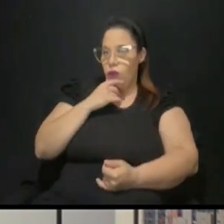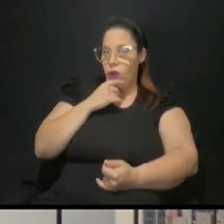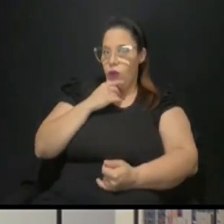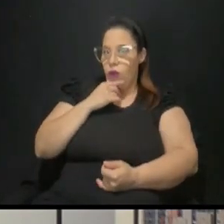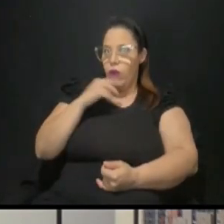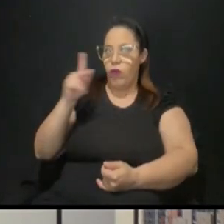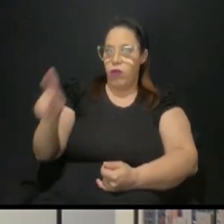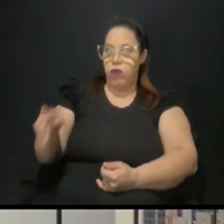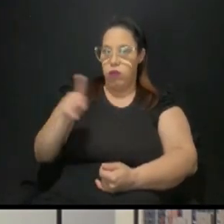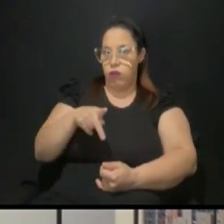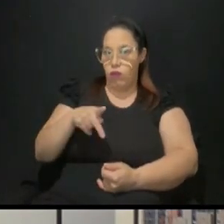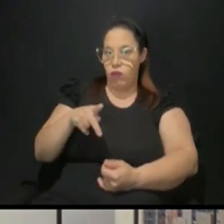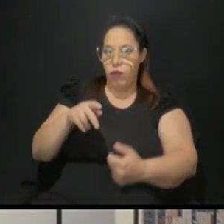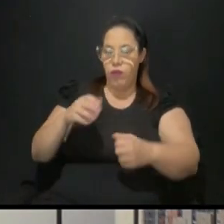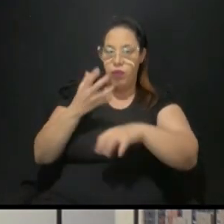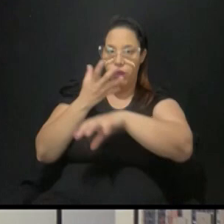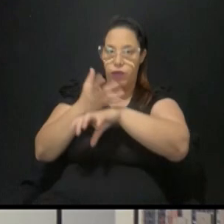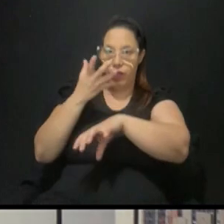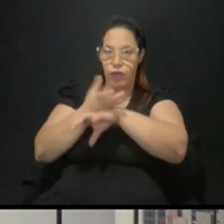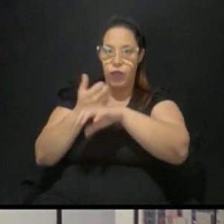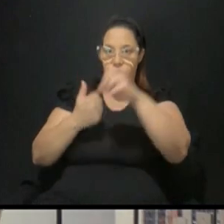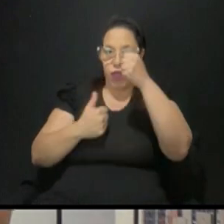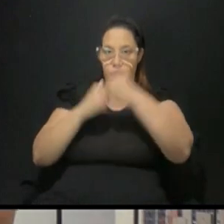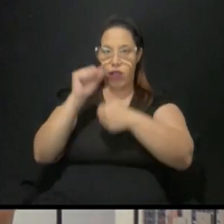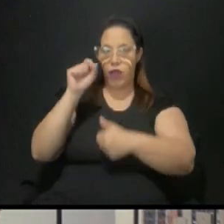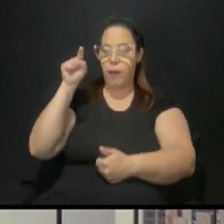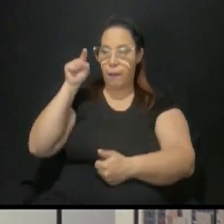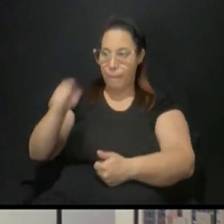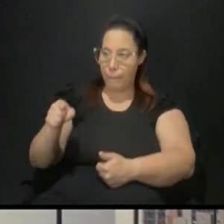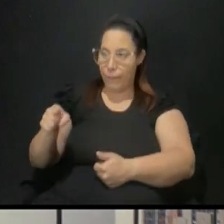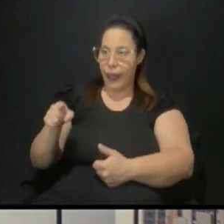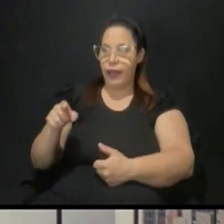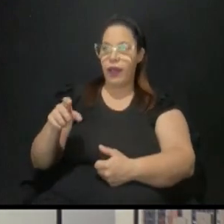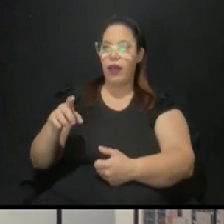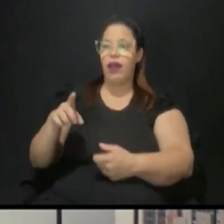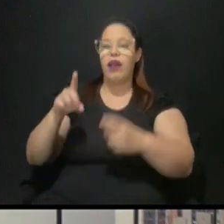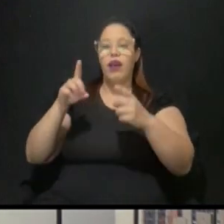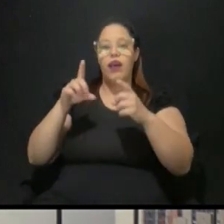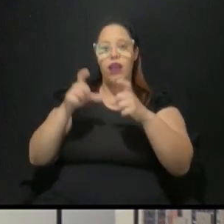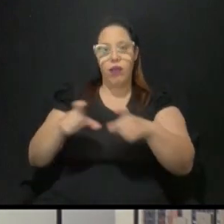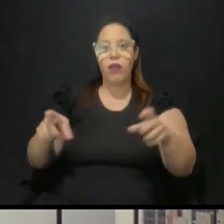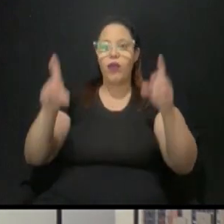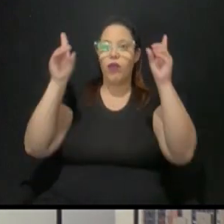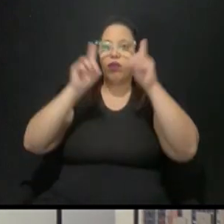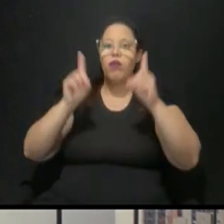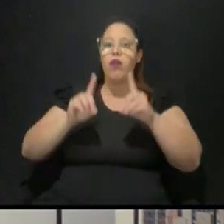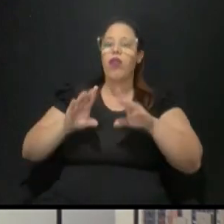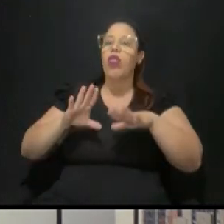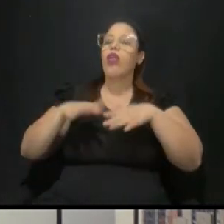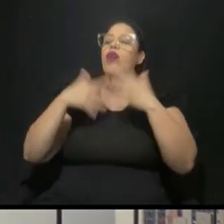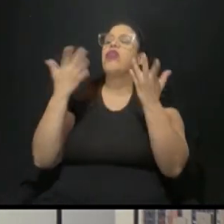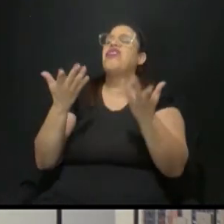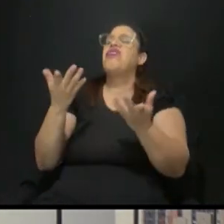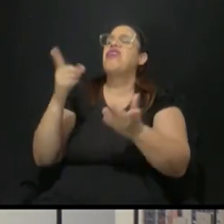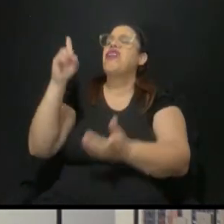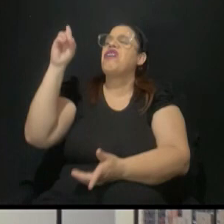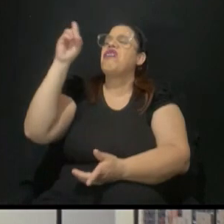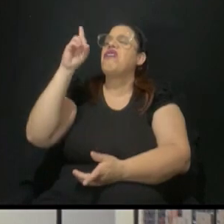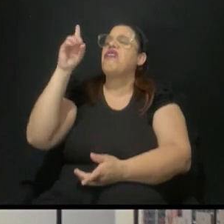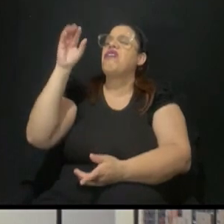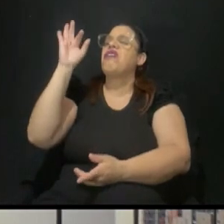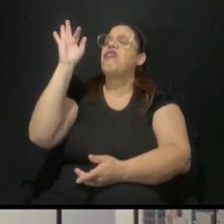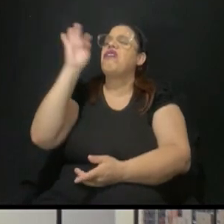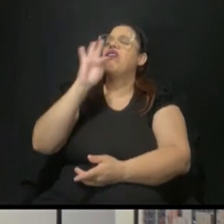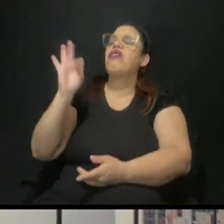disciplina Esporte para Pessoas com Deficiência. Uhum. Desde quando as universidades também tiveram esse olhar, não